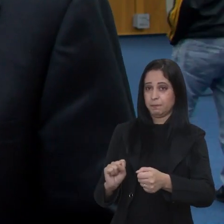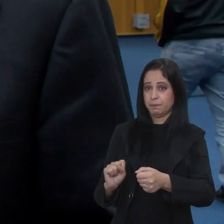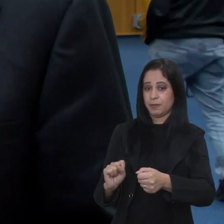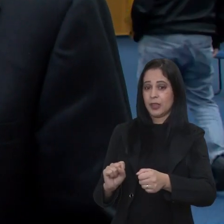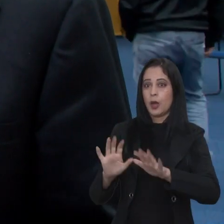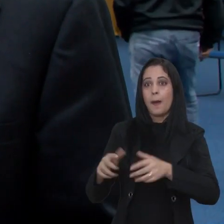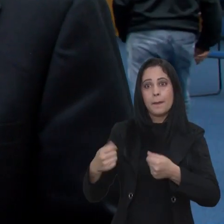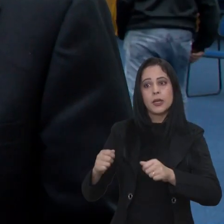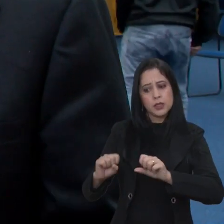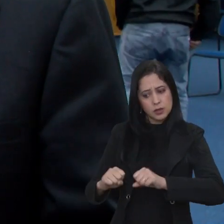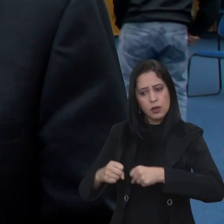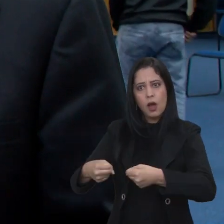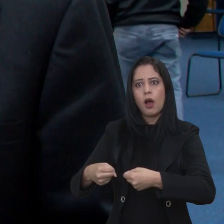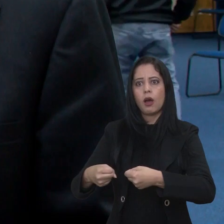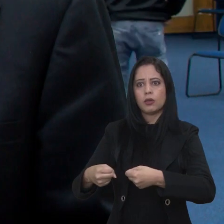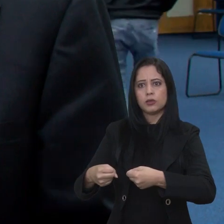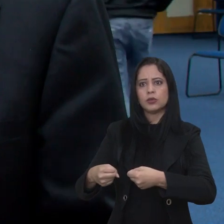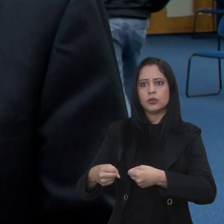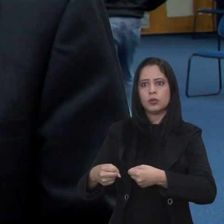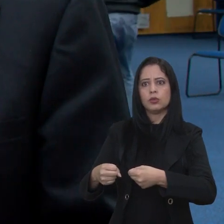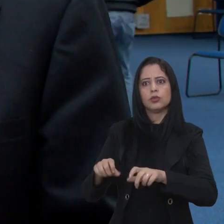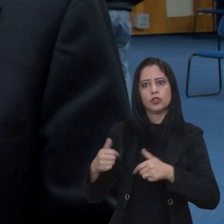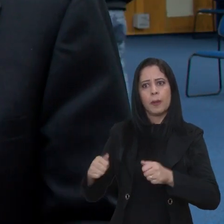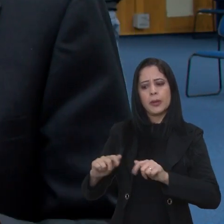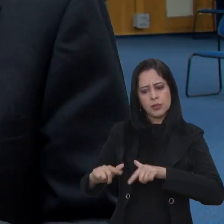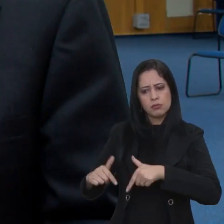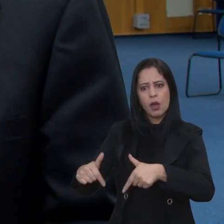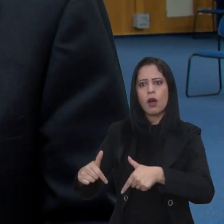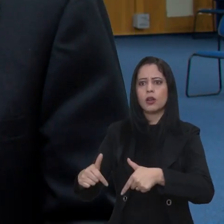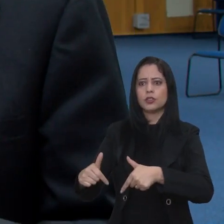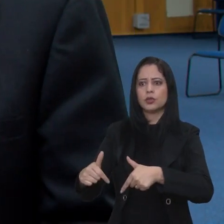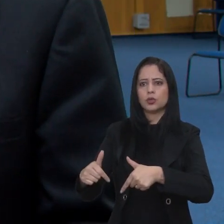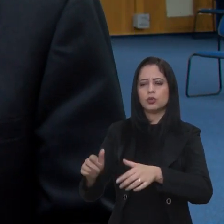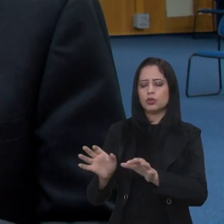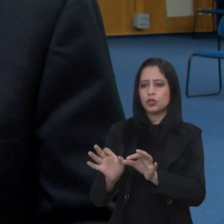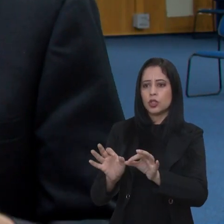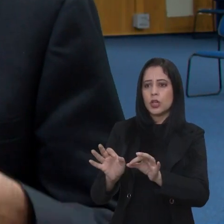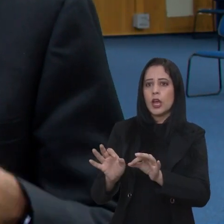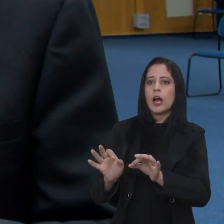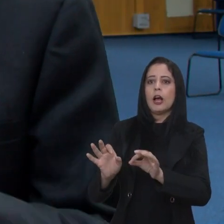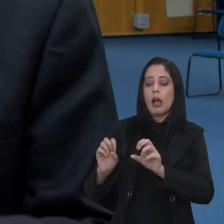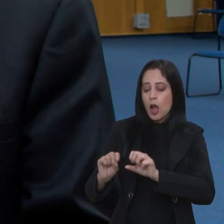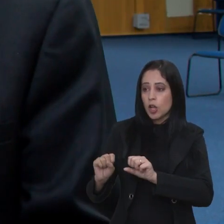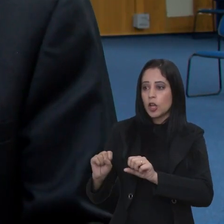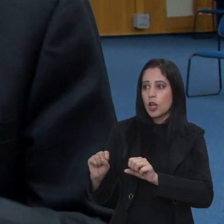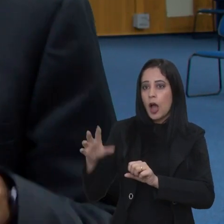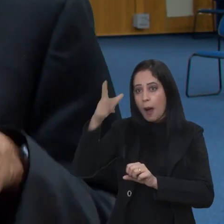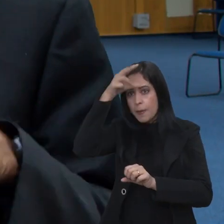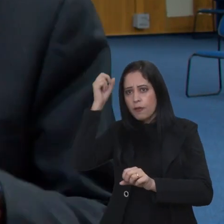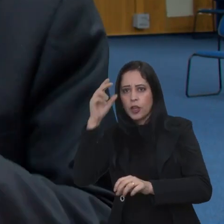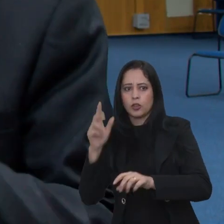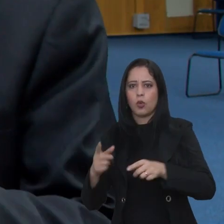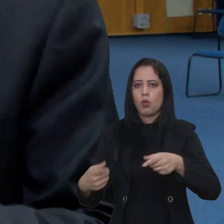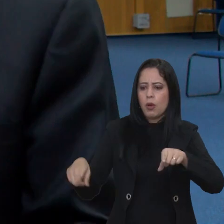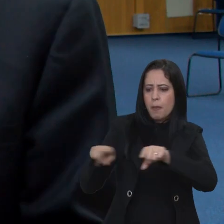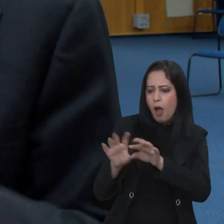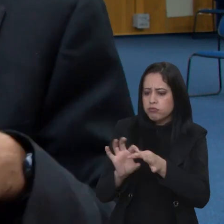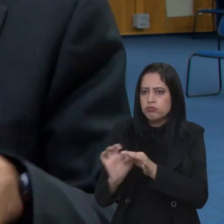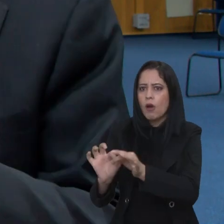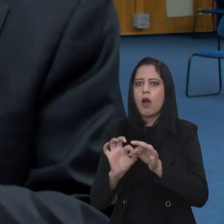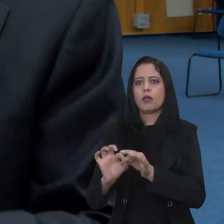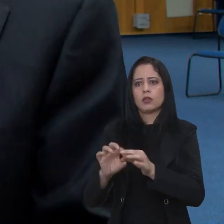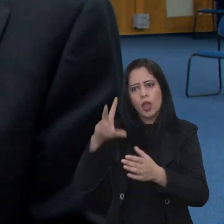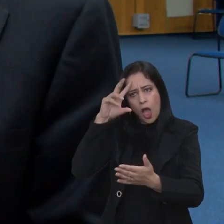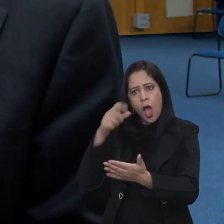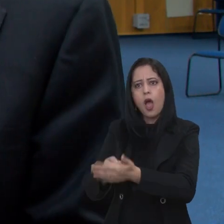pessoas, e ela tem que ser enfrentada. E essa iniciativa, eu acho que é de fundamental importância, essa união de esforços para encontrar soluções. As